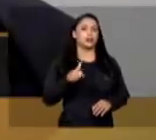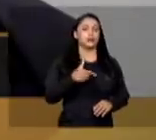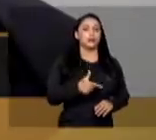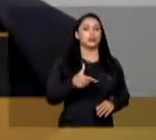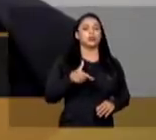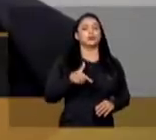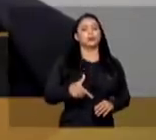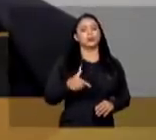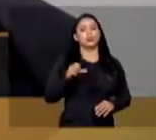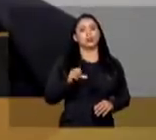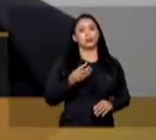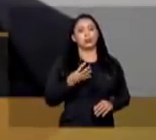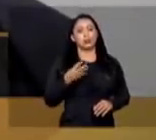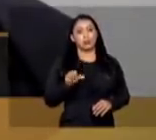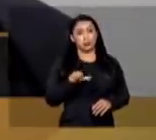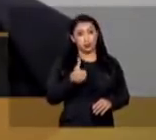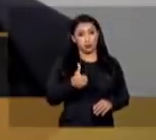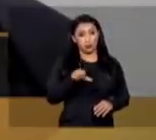192.045,